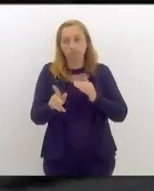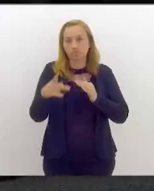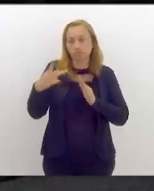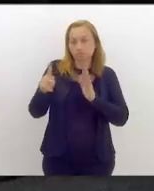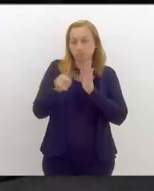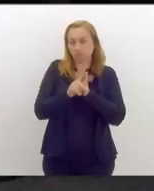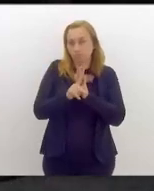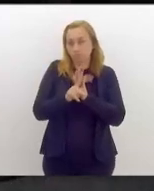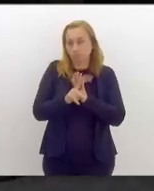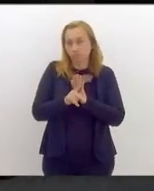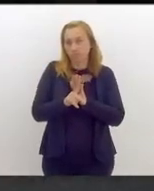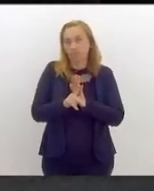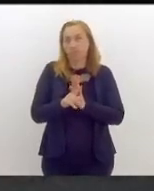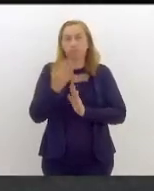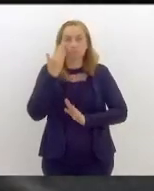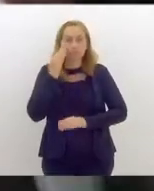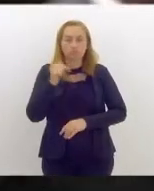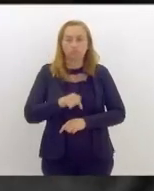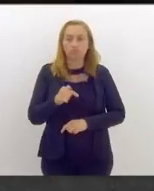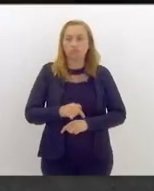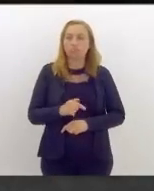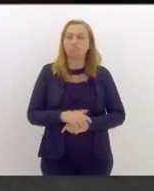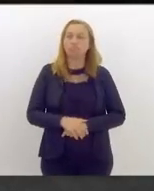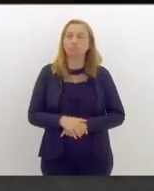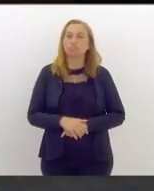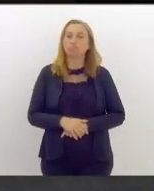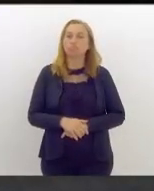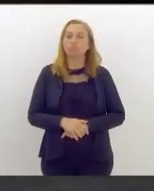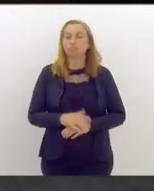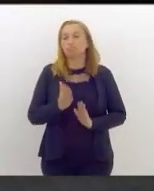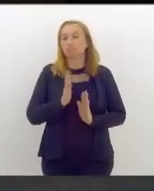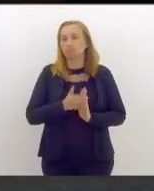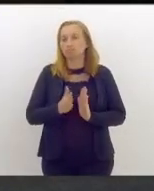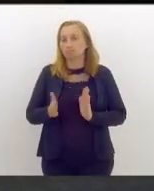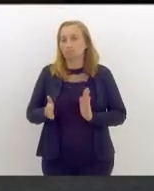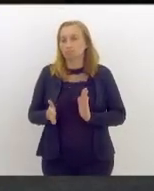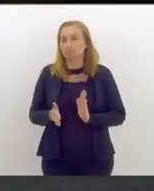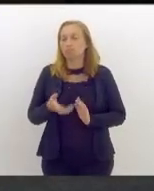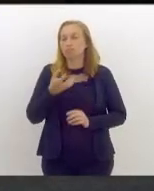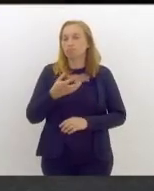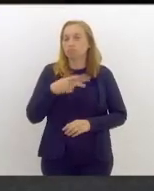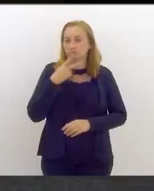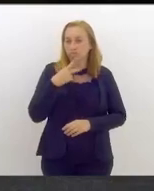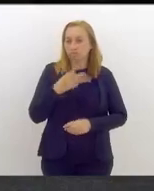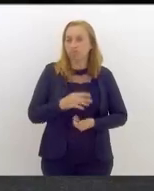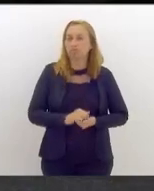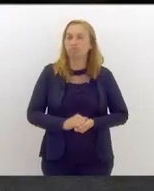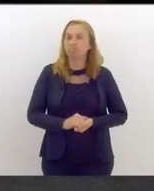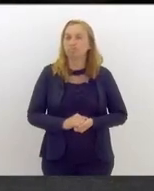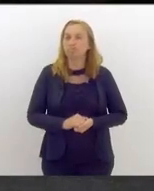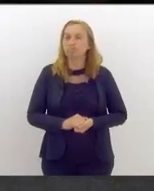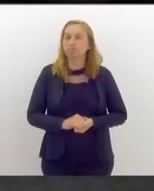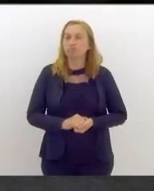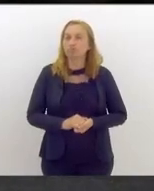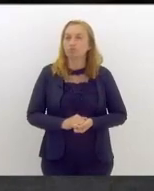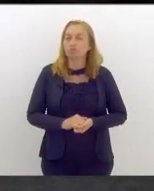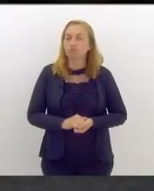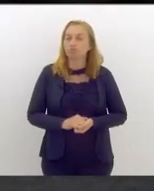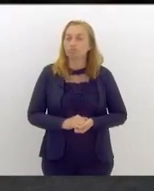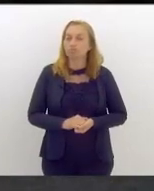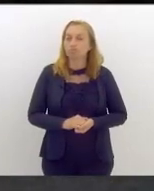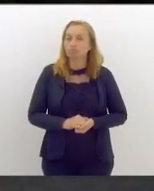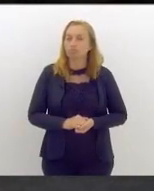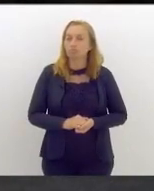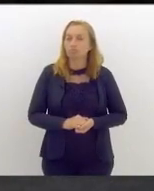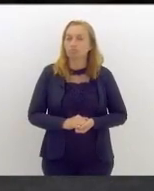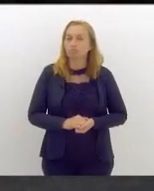do seu projeto tem que ficar se consignado aqui sobre a questão de ordem que quero fazer sobre a questão de ordem